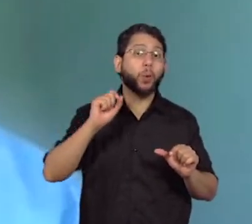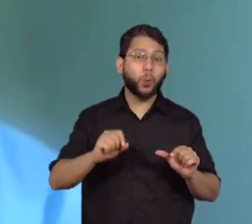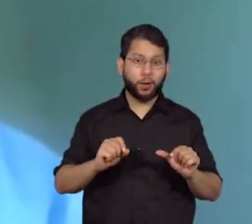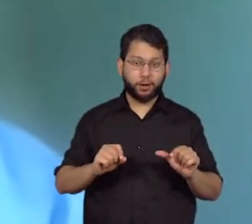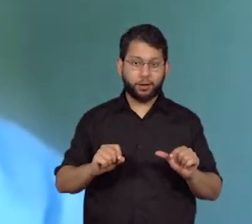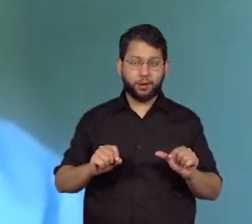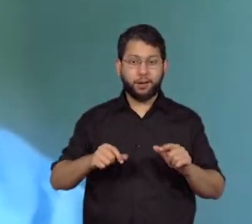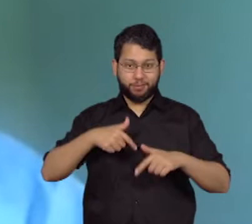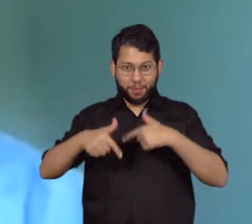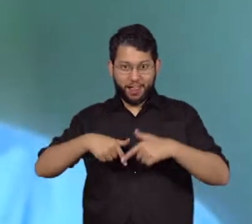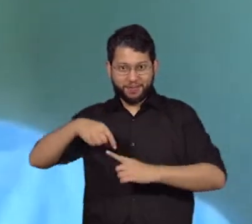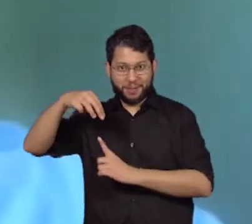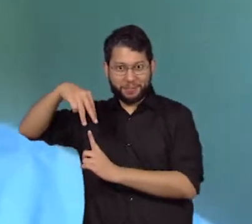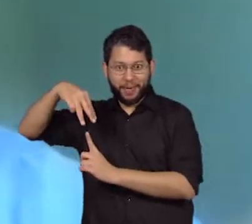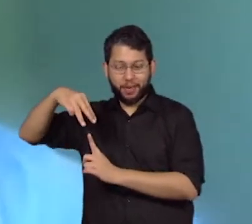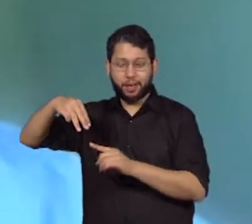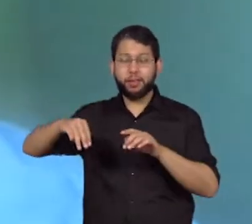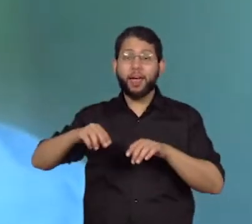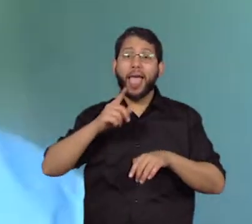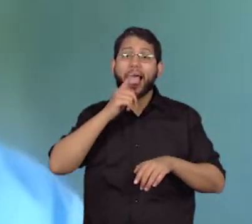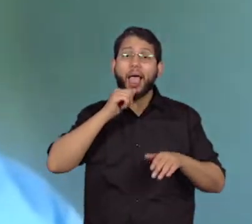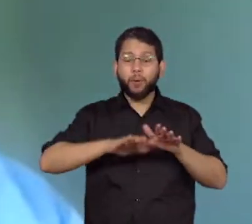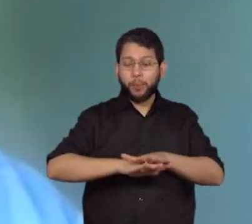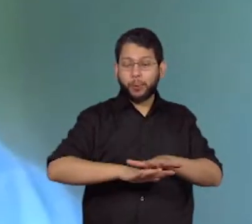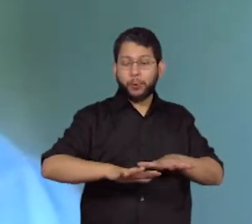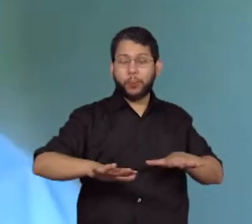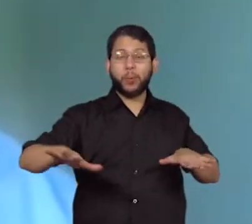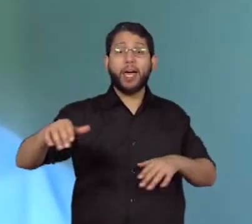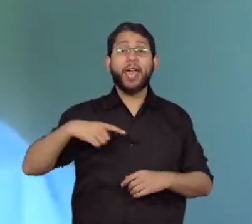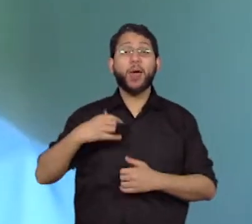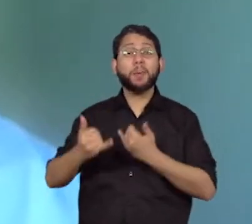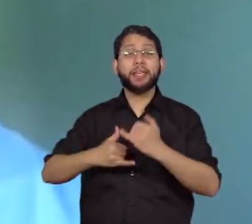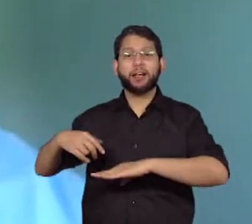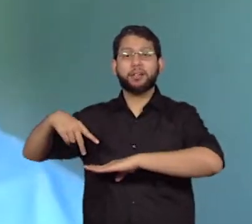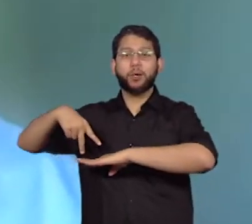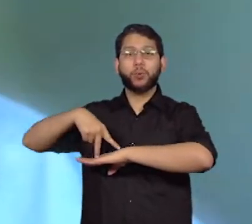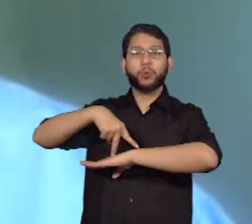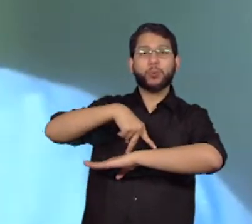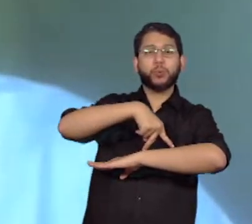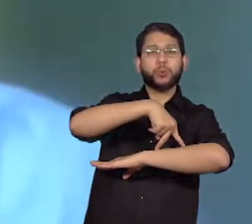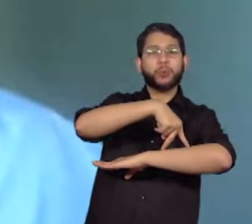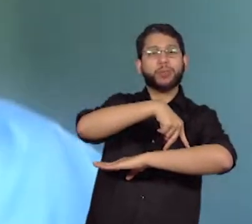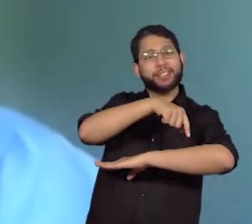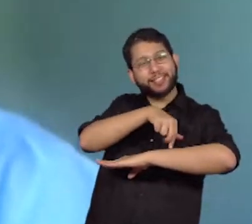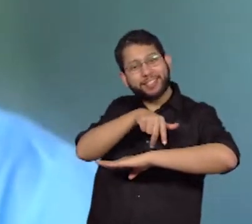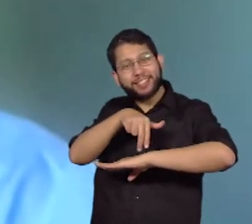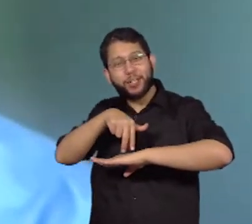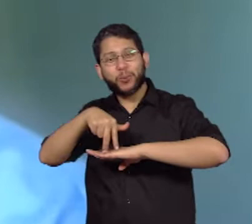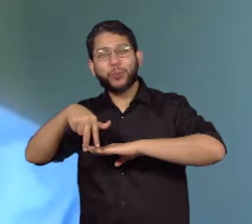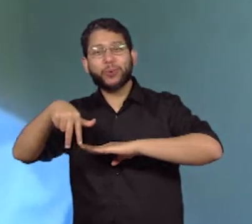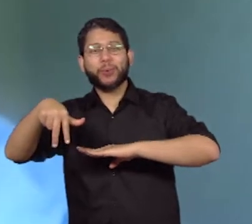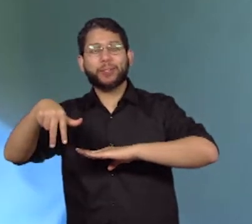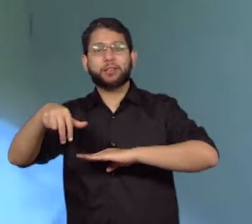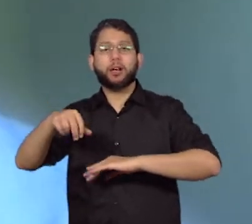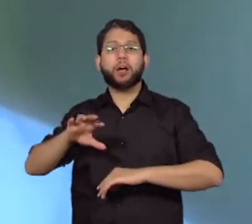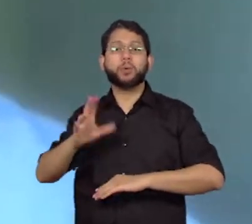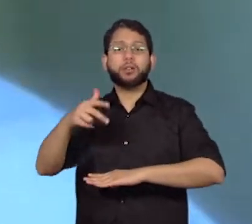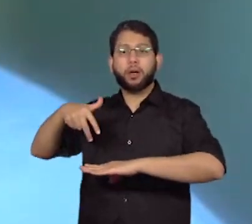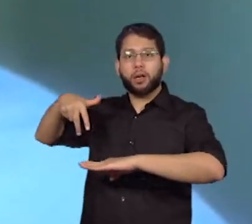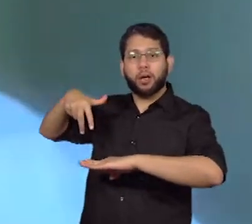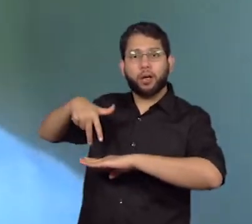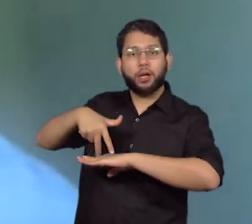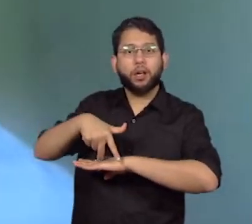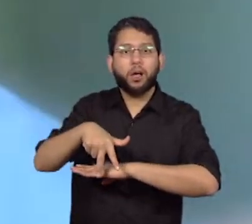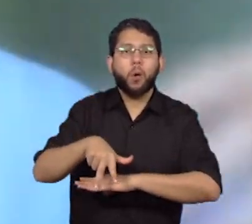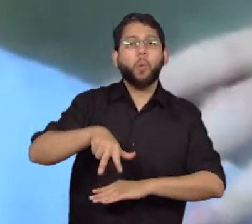Não façam isso, o piso estava meio molhado, eu estava brincando de escorregar, e aí eu caí em cima do ombro. Foi